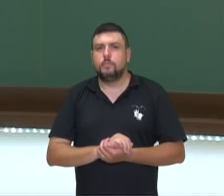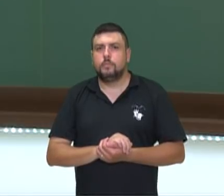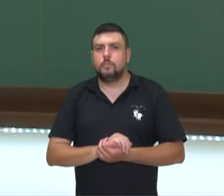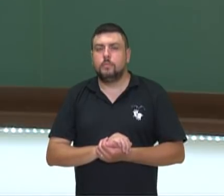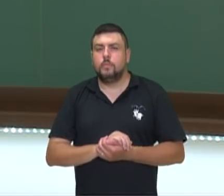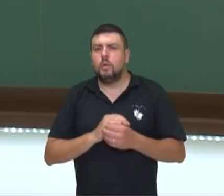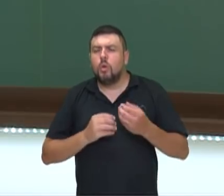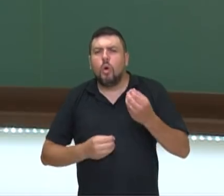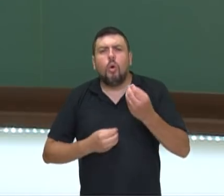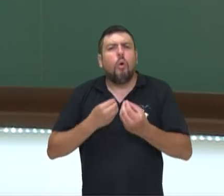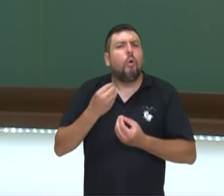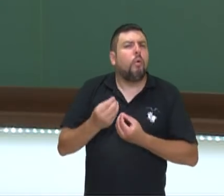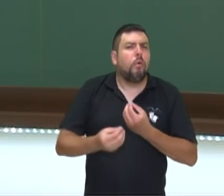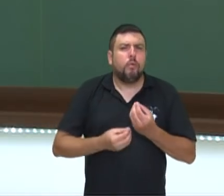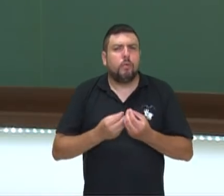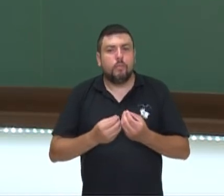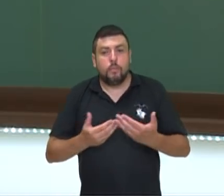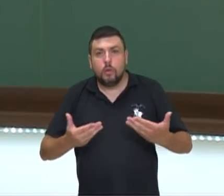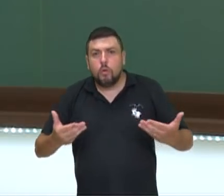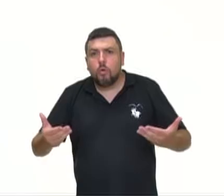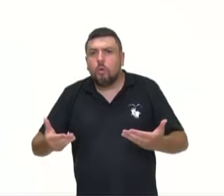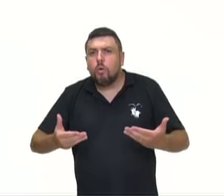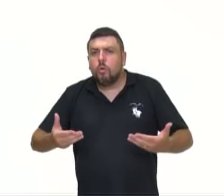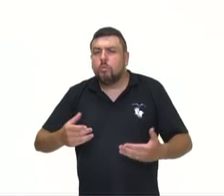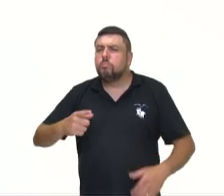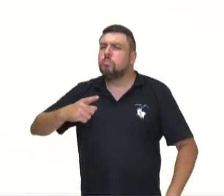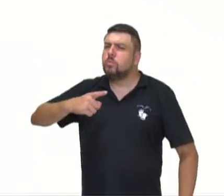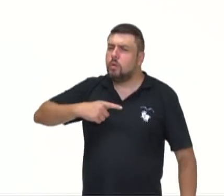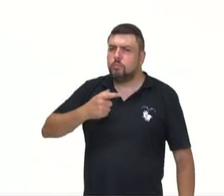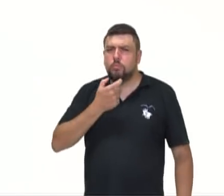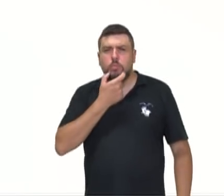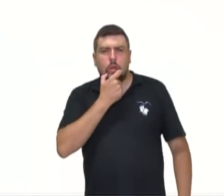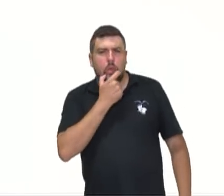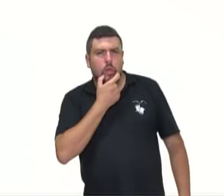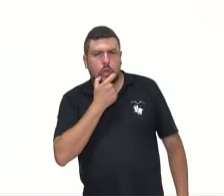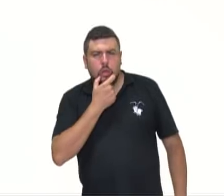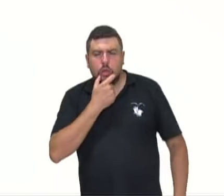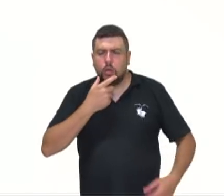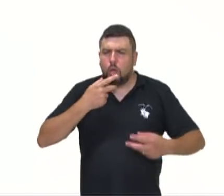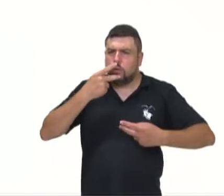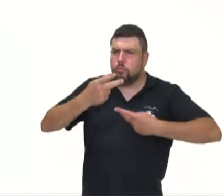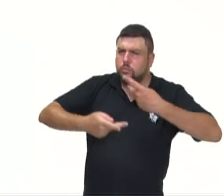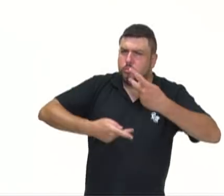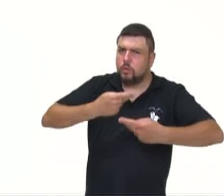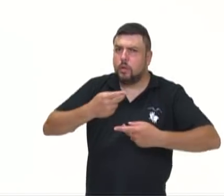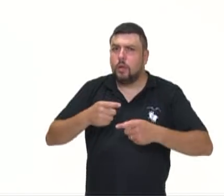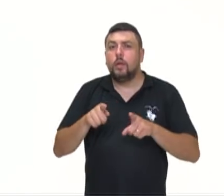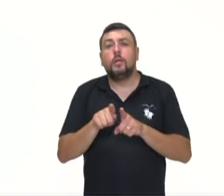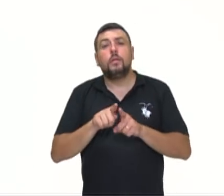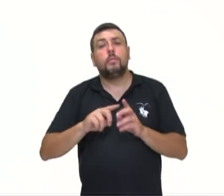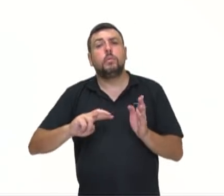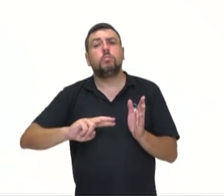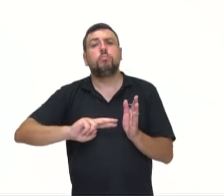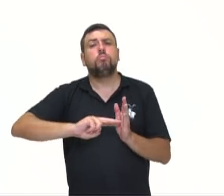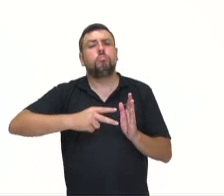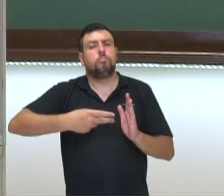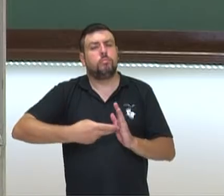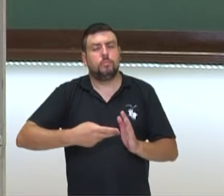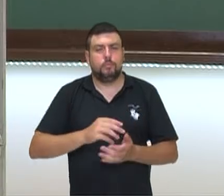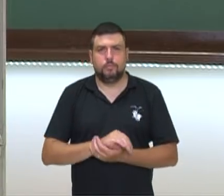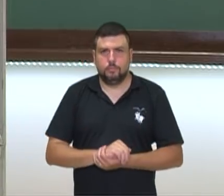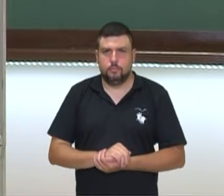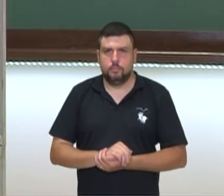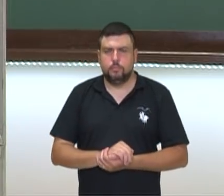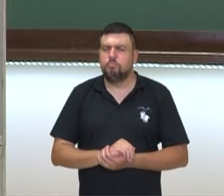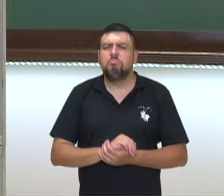língua inglesa na sociedade brasileira, comunidade e seu significado. O que, que isso quer dizer, gente?